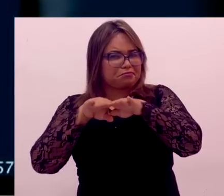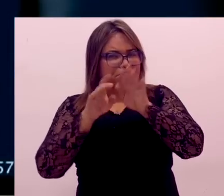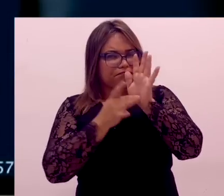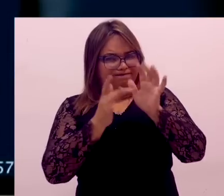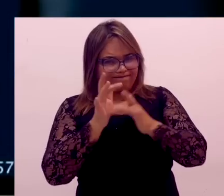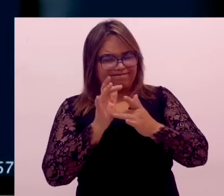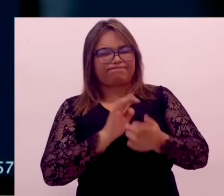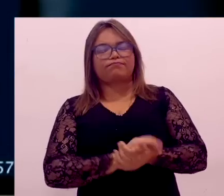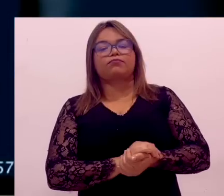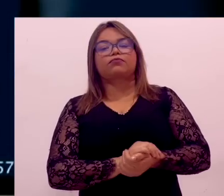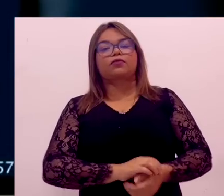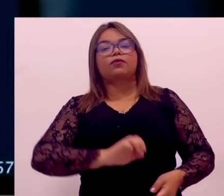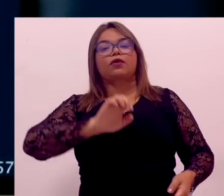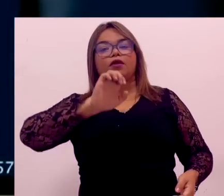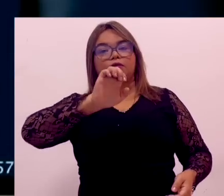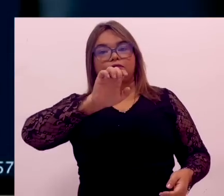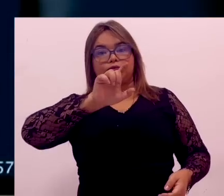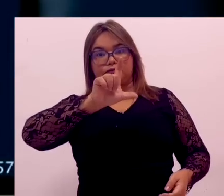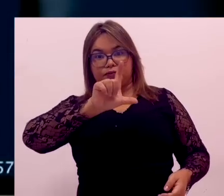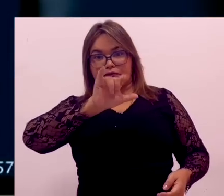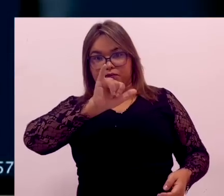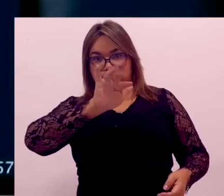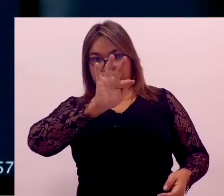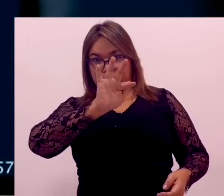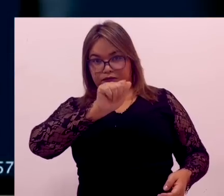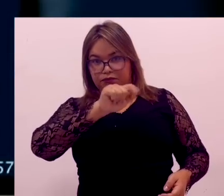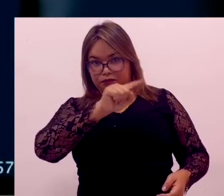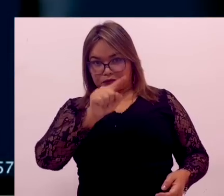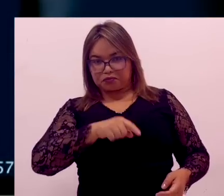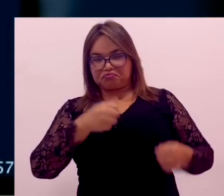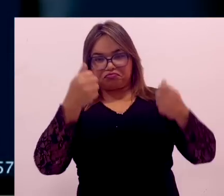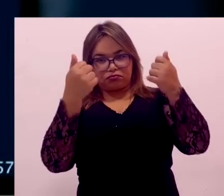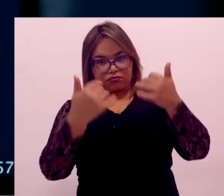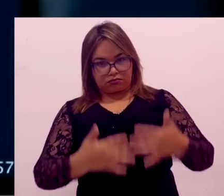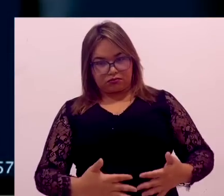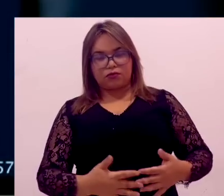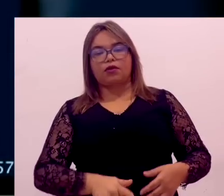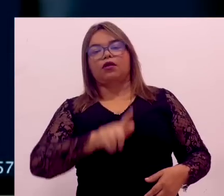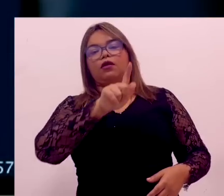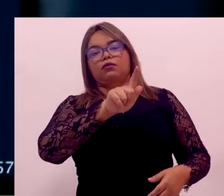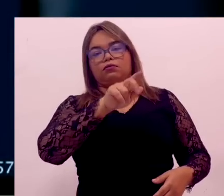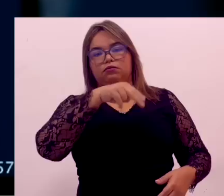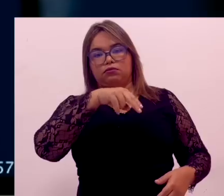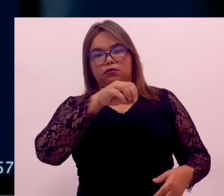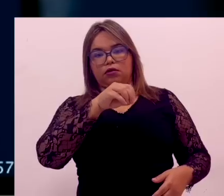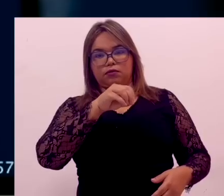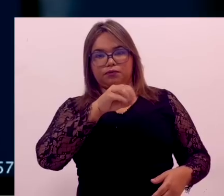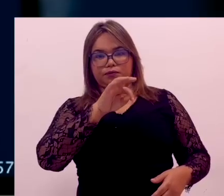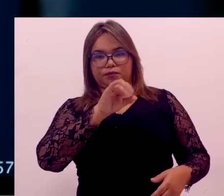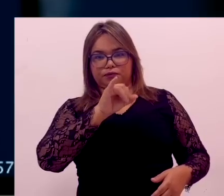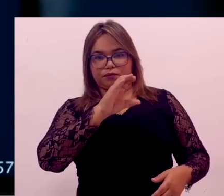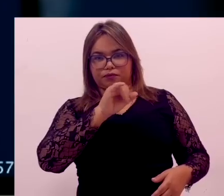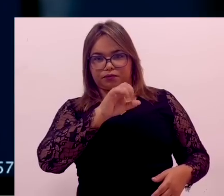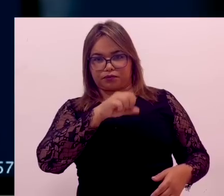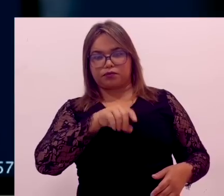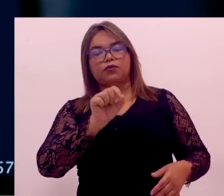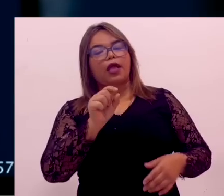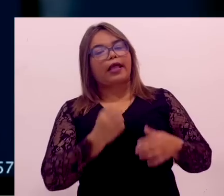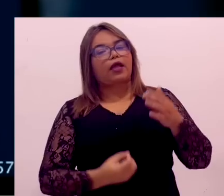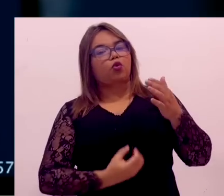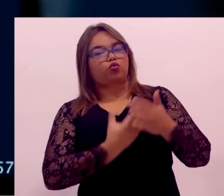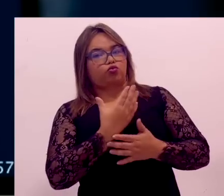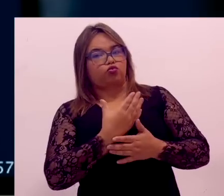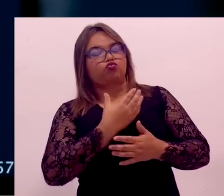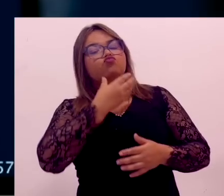com Eliphas Levi, o gnosticismo foi fundado por Simão Mago. Ele era um